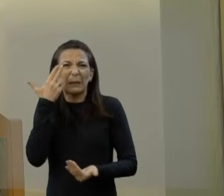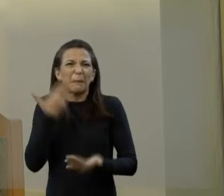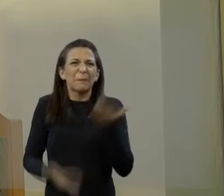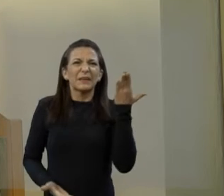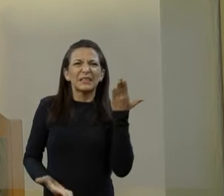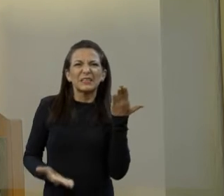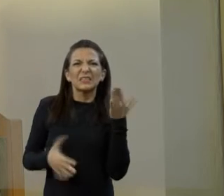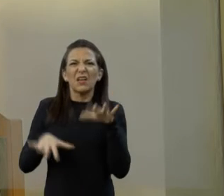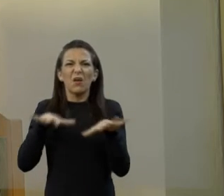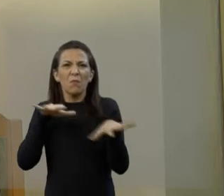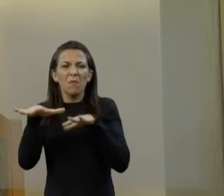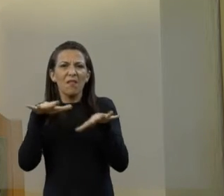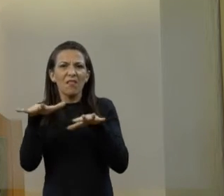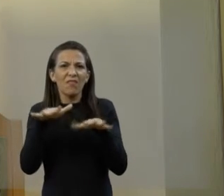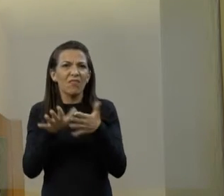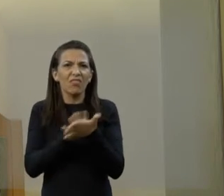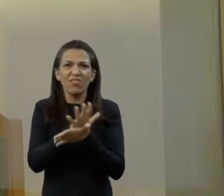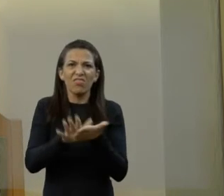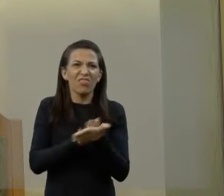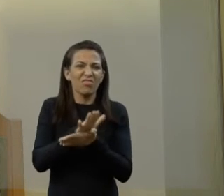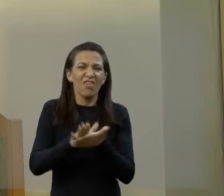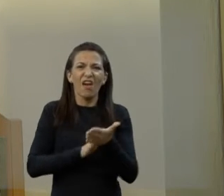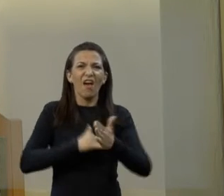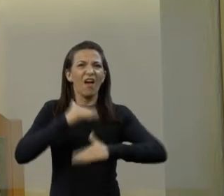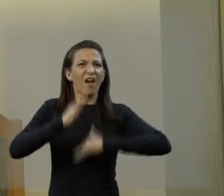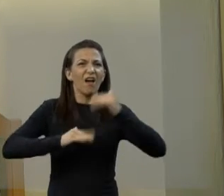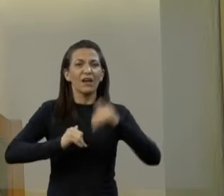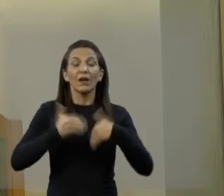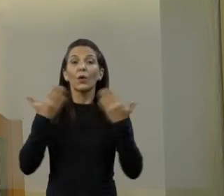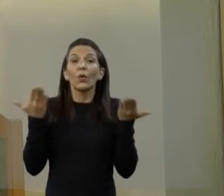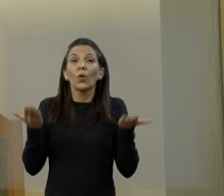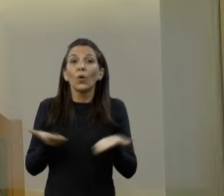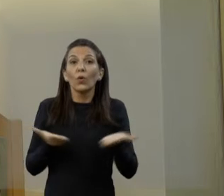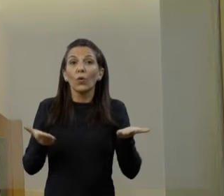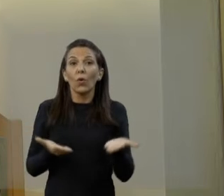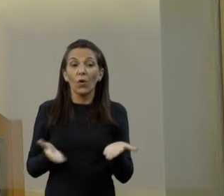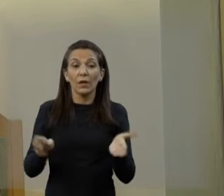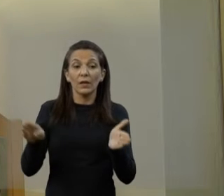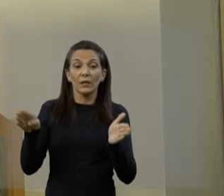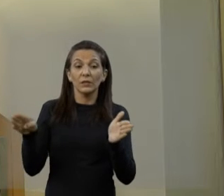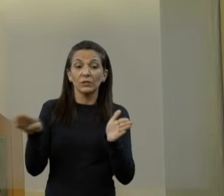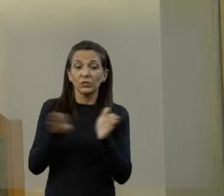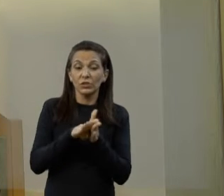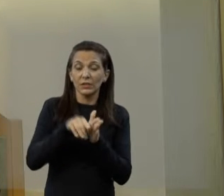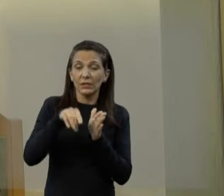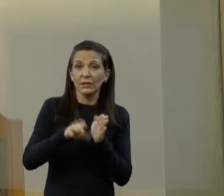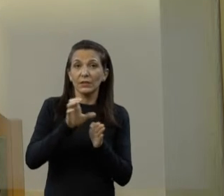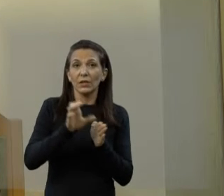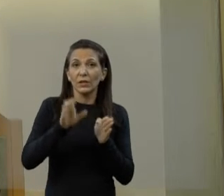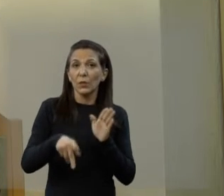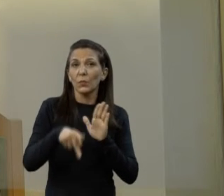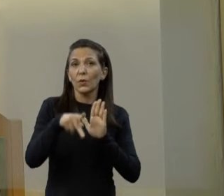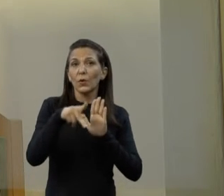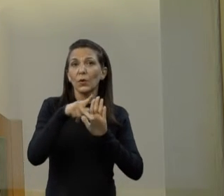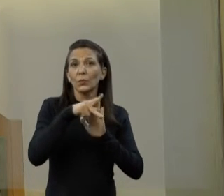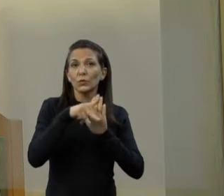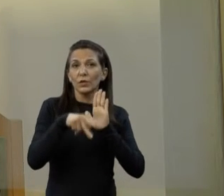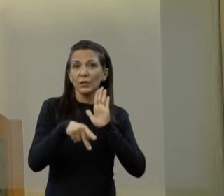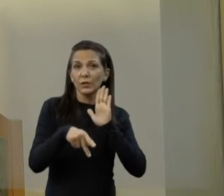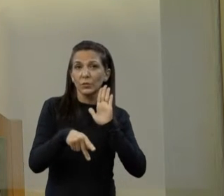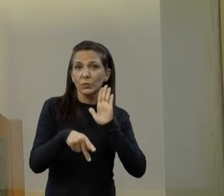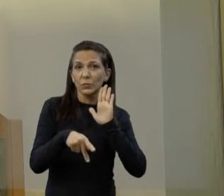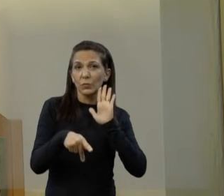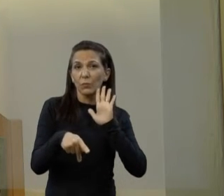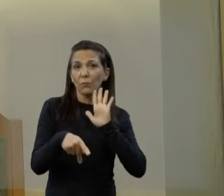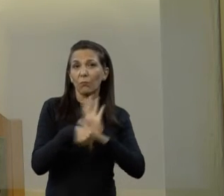se a juventude que não se mobiliza essa juventude que não opera agora manda para essa casa através de um projeto da prefeitura as suas